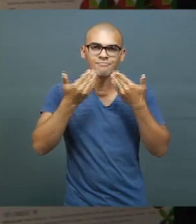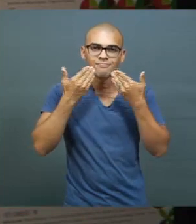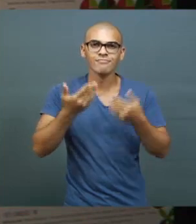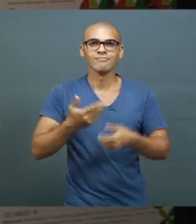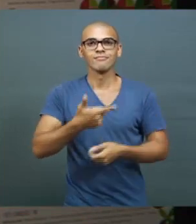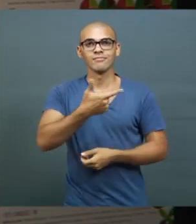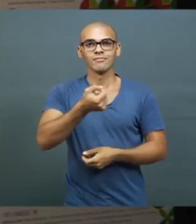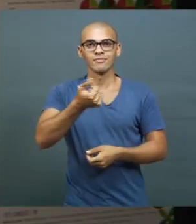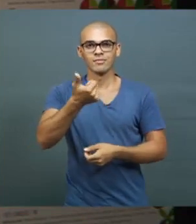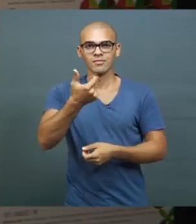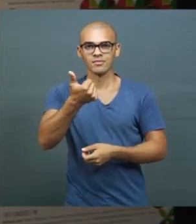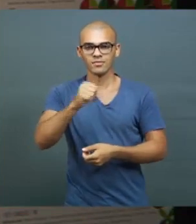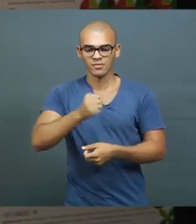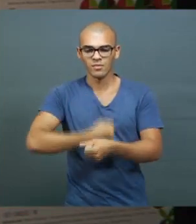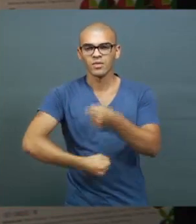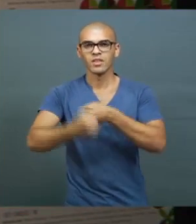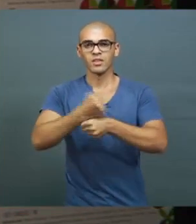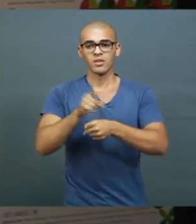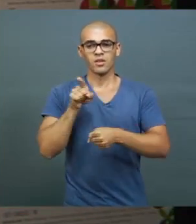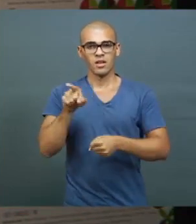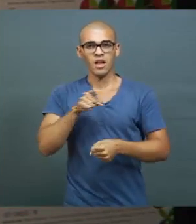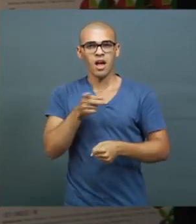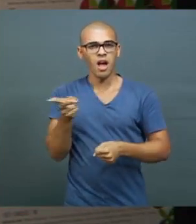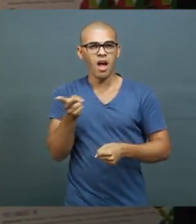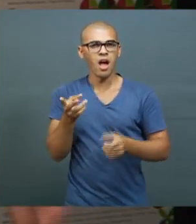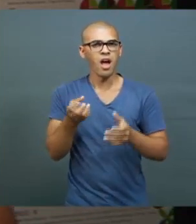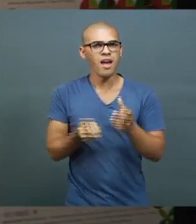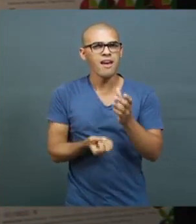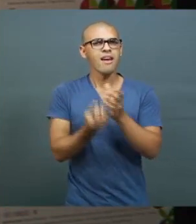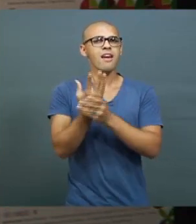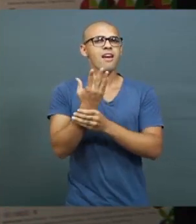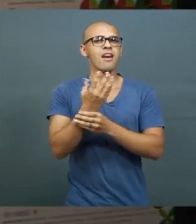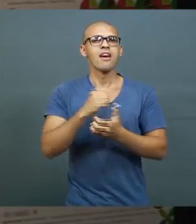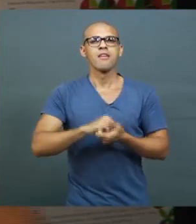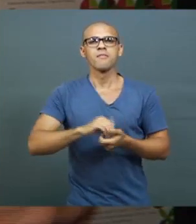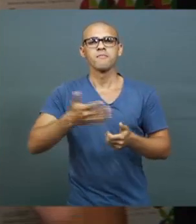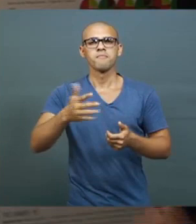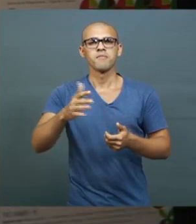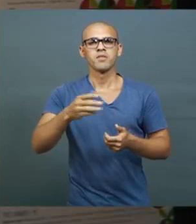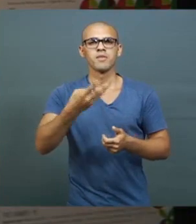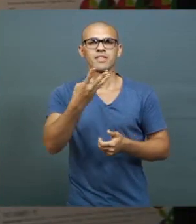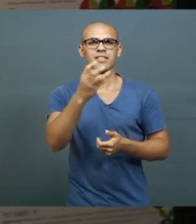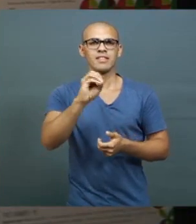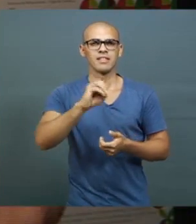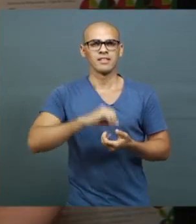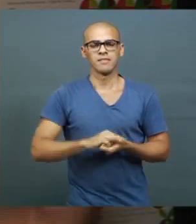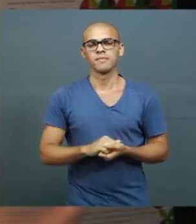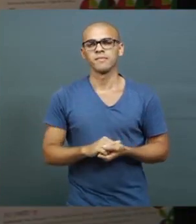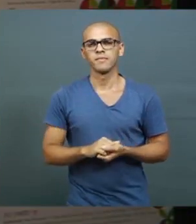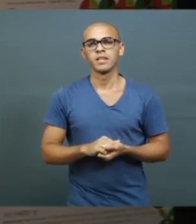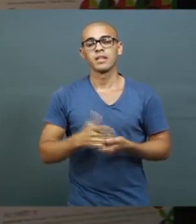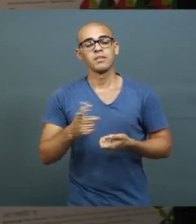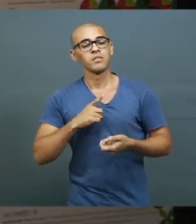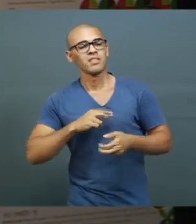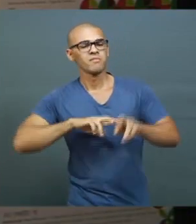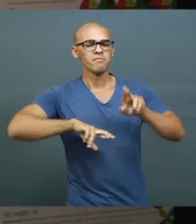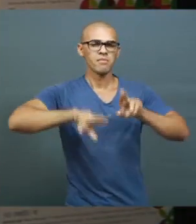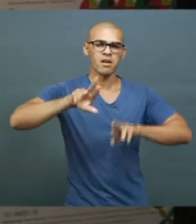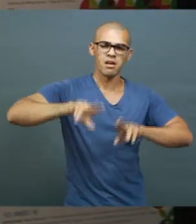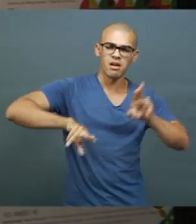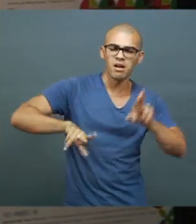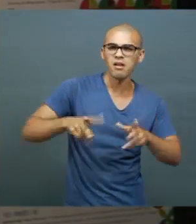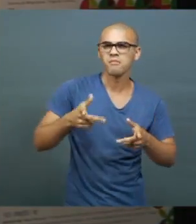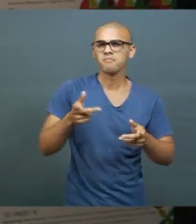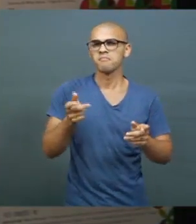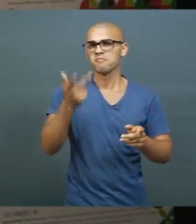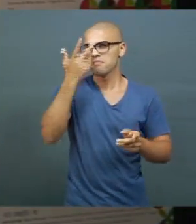aqui desenvolve uma escola de teatro com oficinas livres, né? E o público que nos procura vai desde crianças, né, a partir dos 4, 5 anos